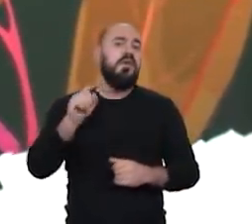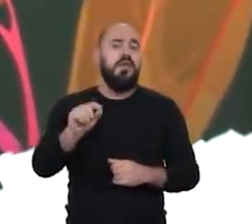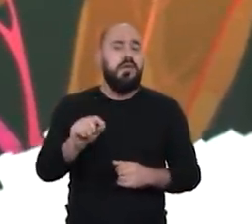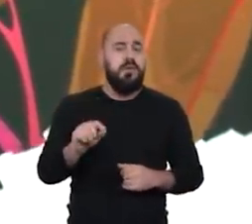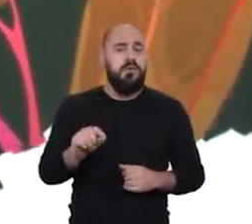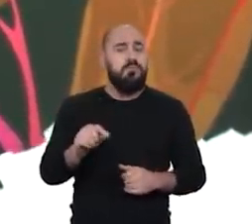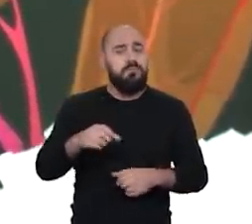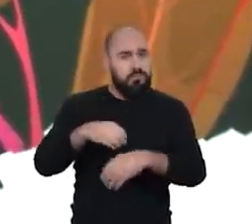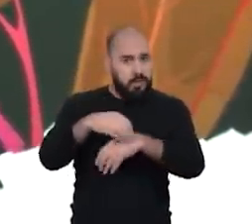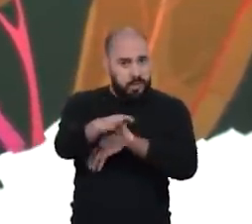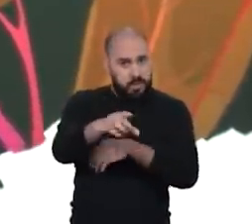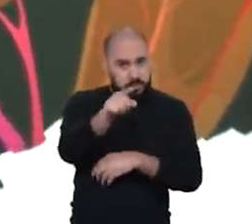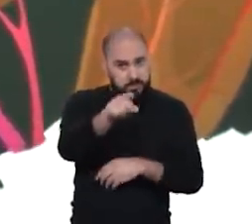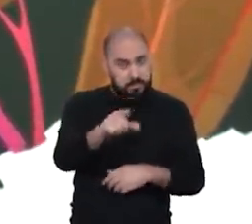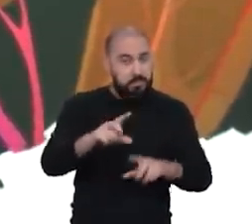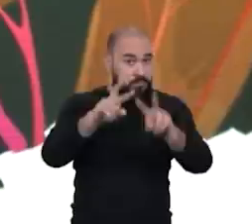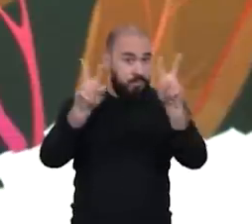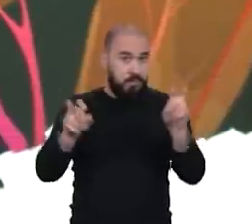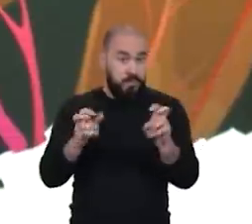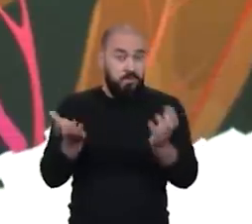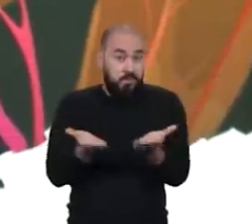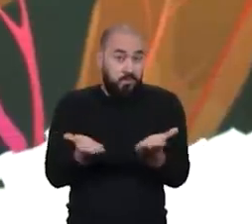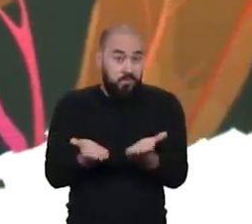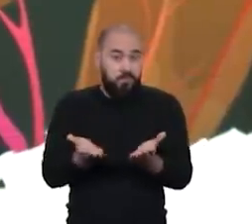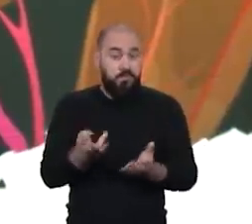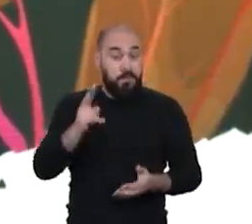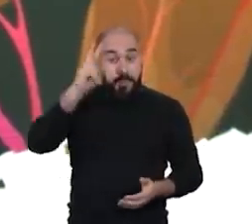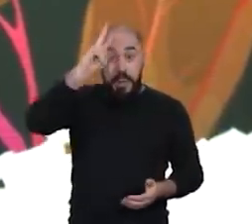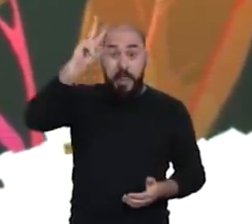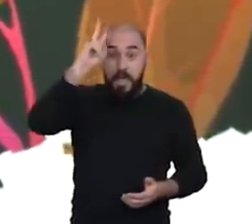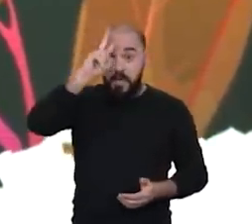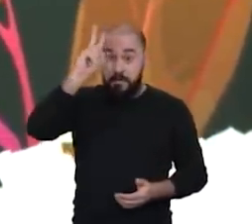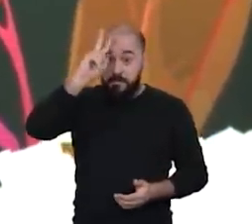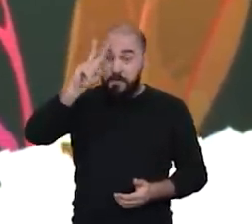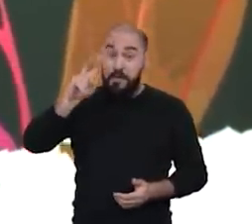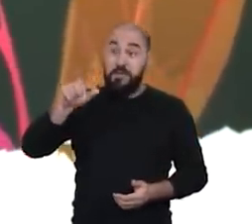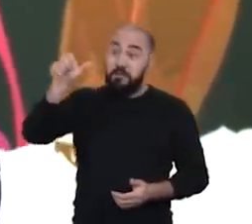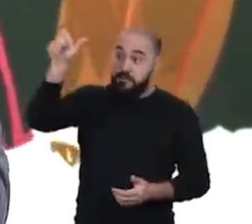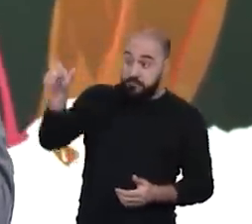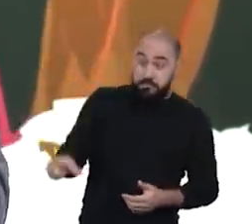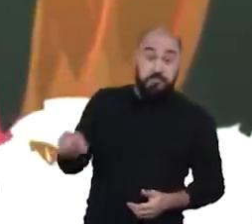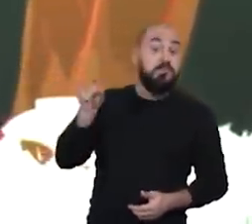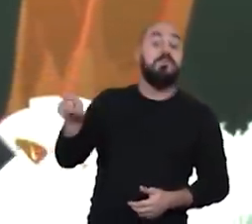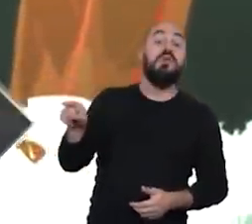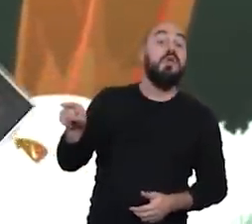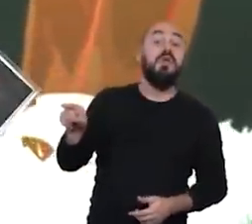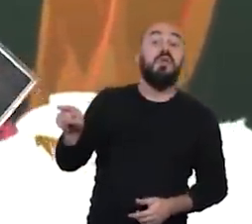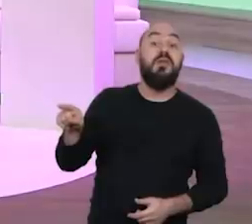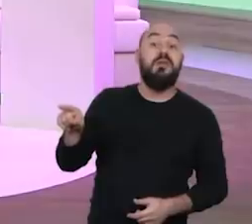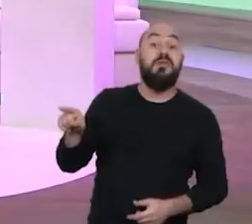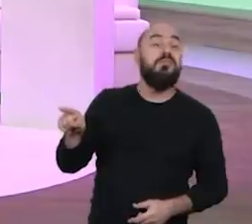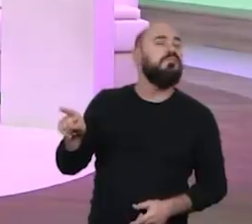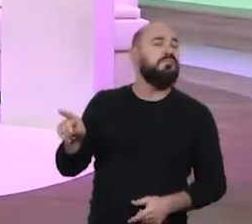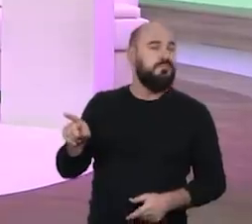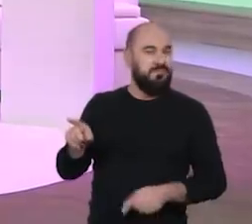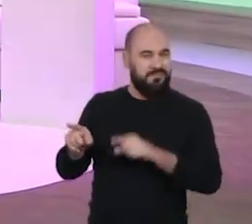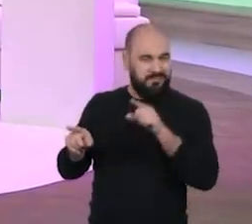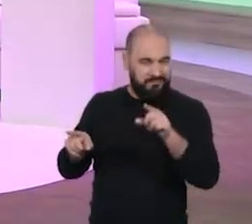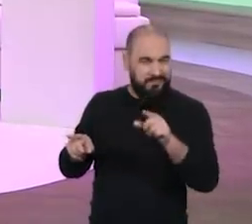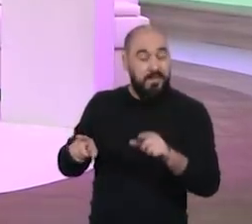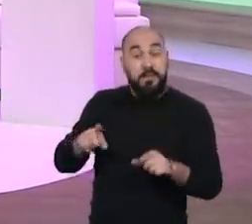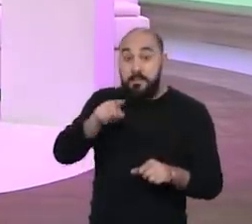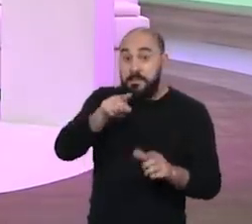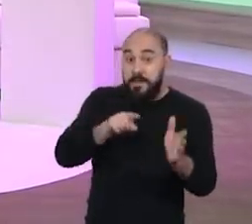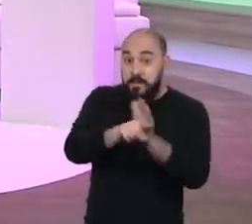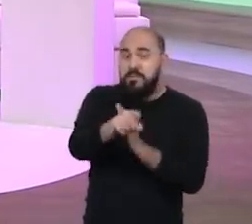Eu tenho um recado para você sobre o tema de hoje. Lembre-se de quem ele é. E eu tenho uma pergunta para você, hein? Você que está em casa, como é que